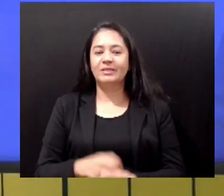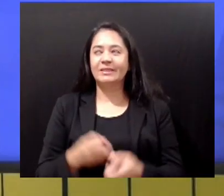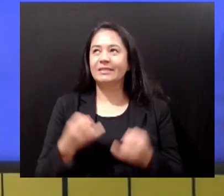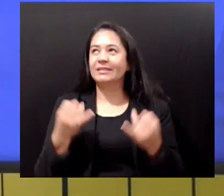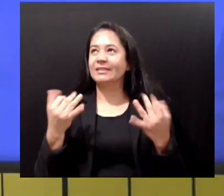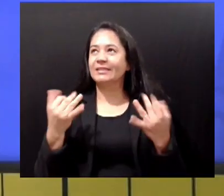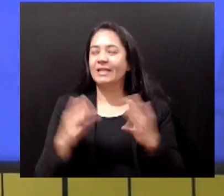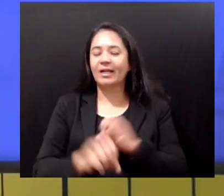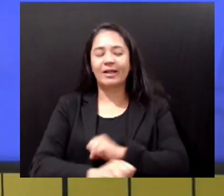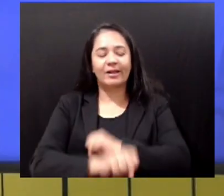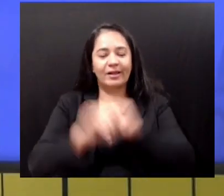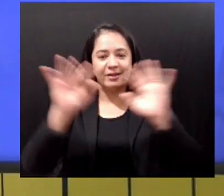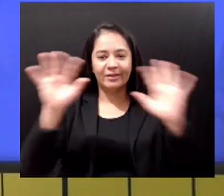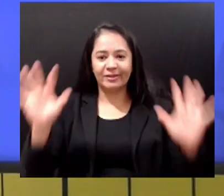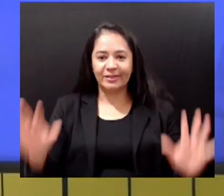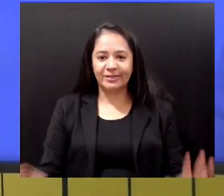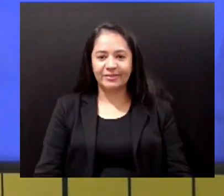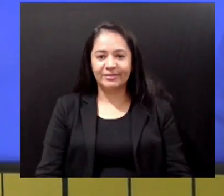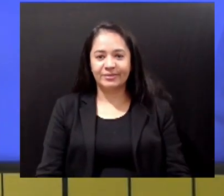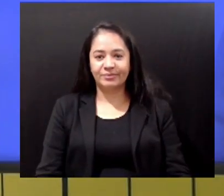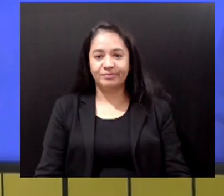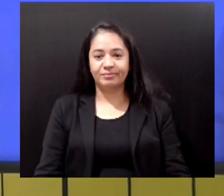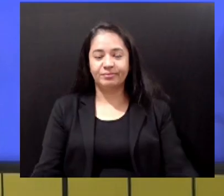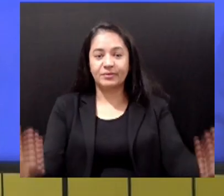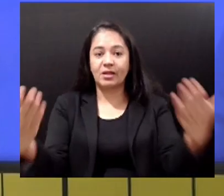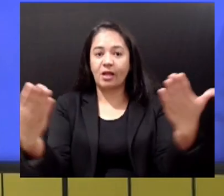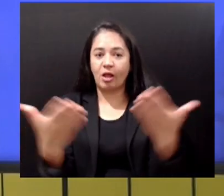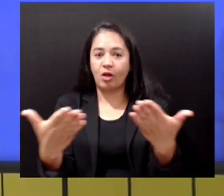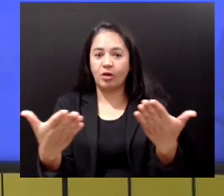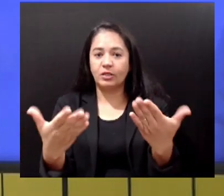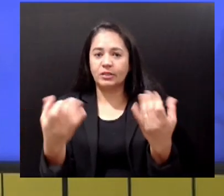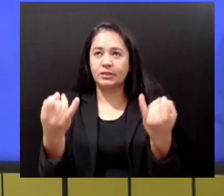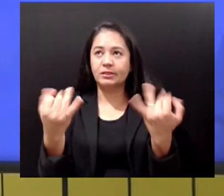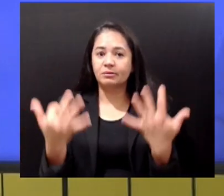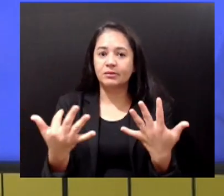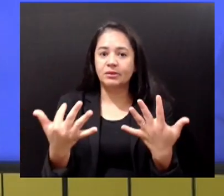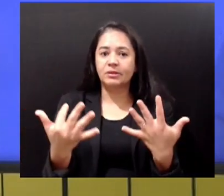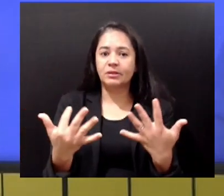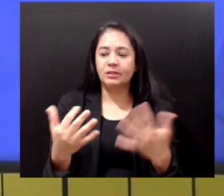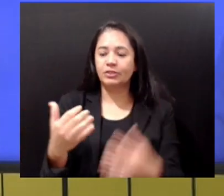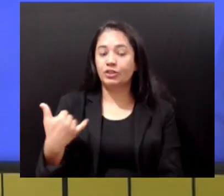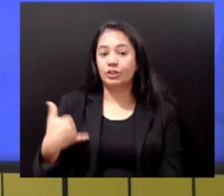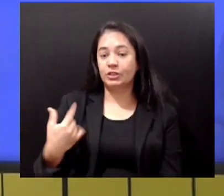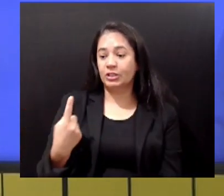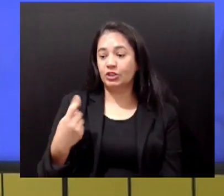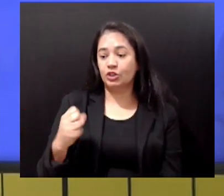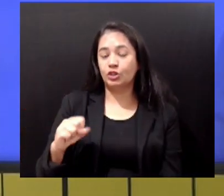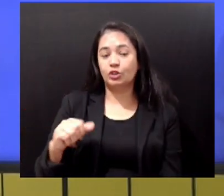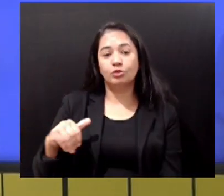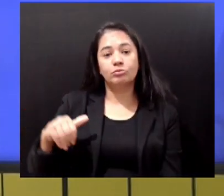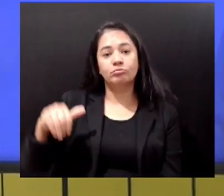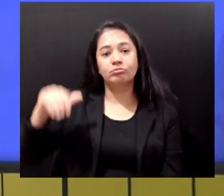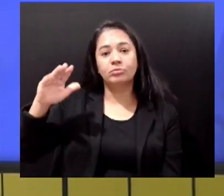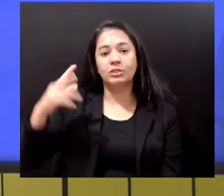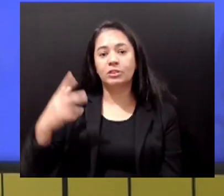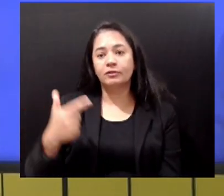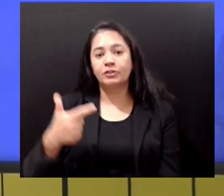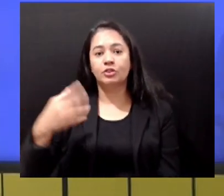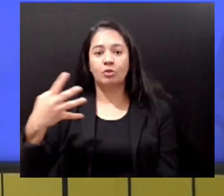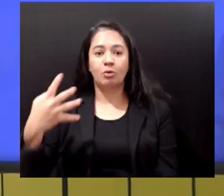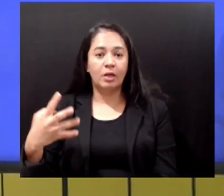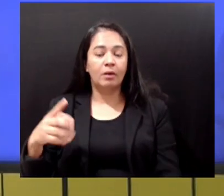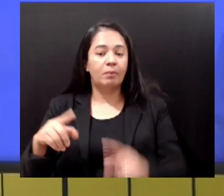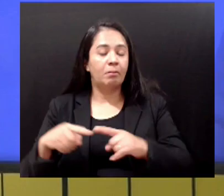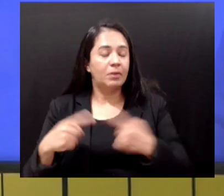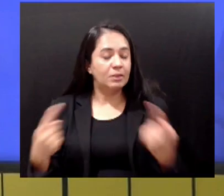Esclarecedor, doutora Fernanda. Agora, falamos sobre a maioridade, 18, 24 anos, mas tem